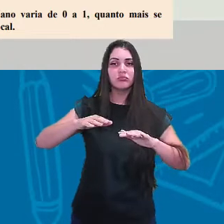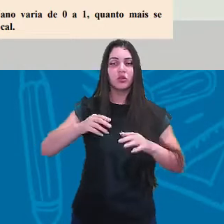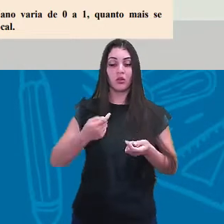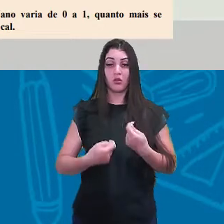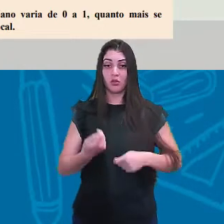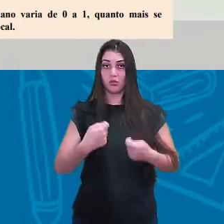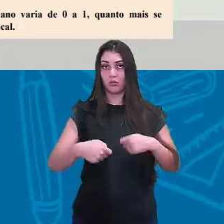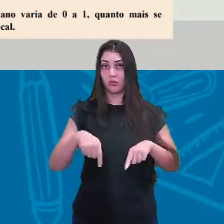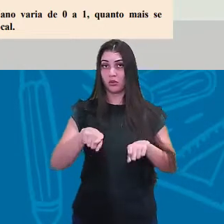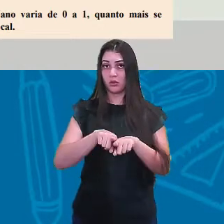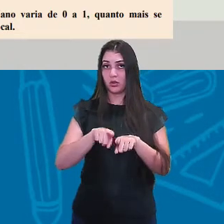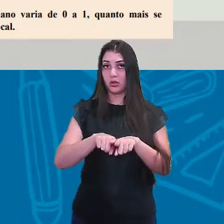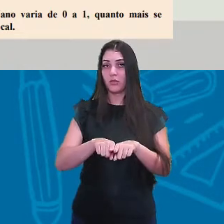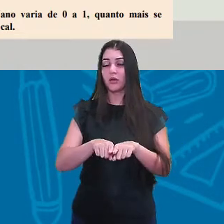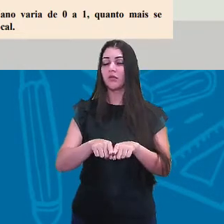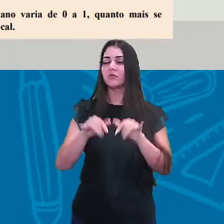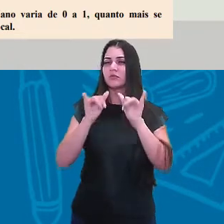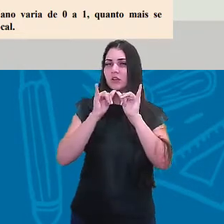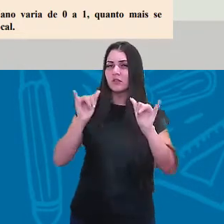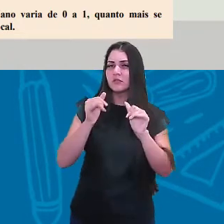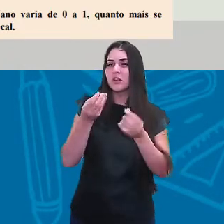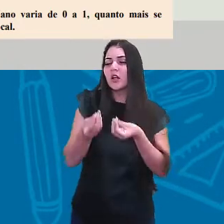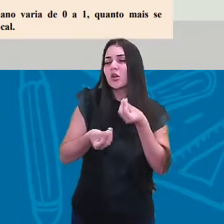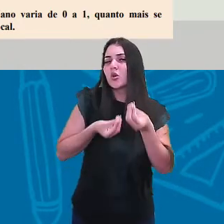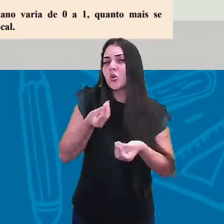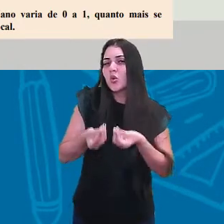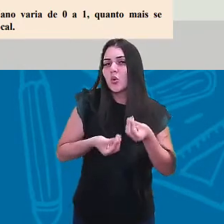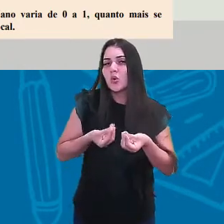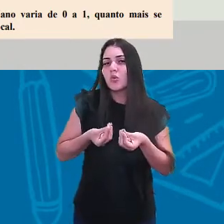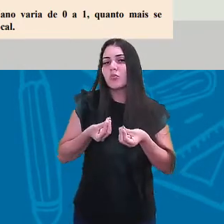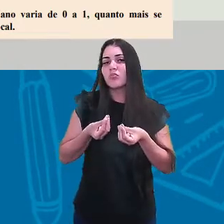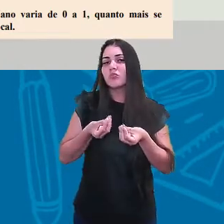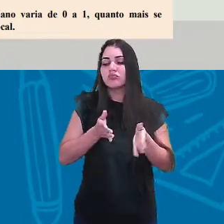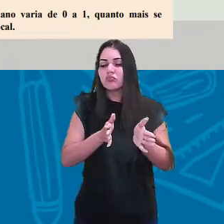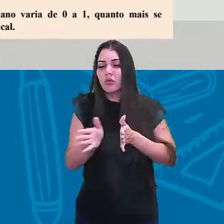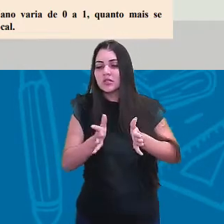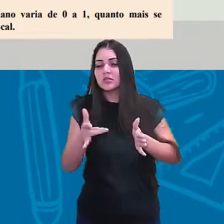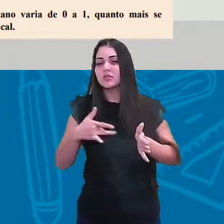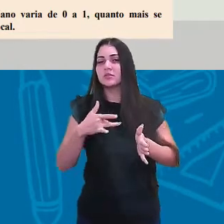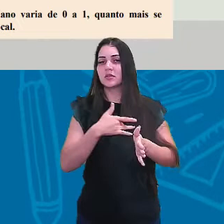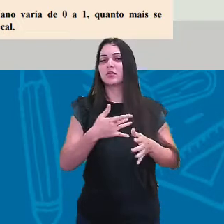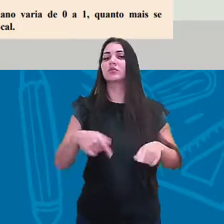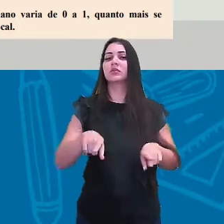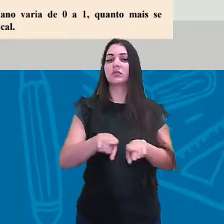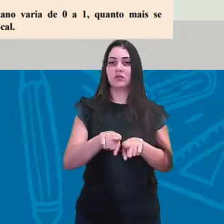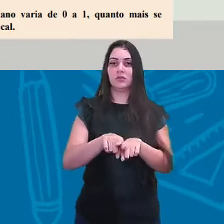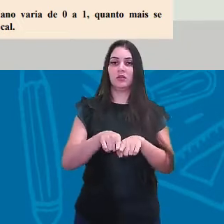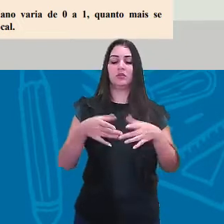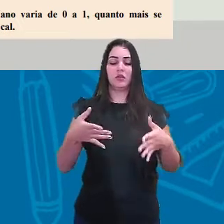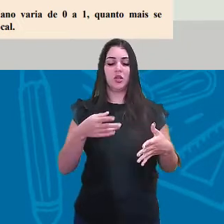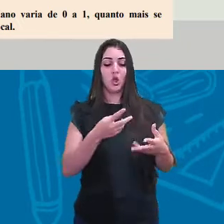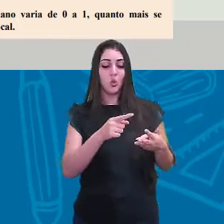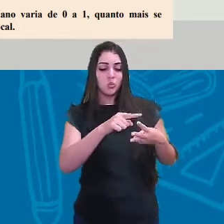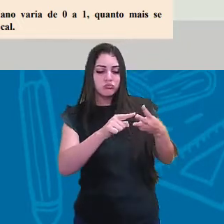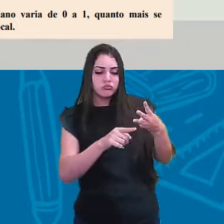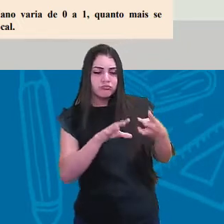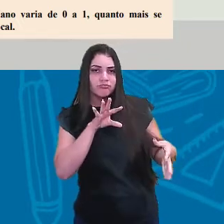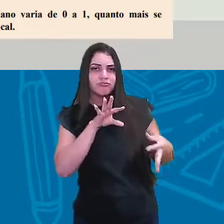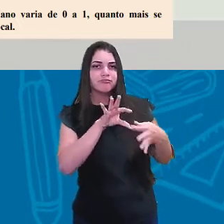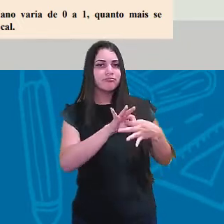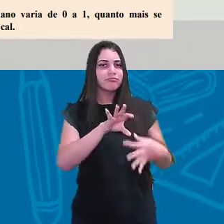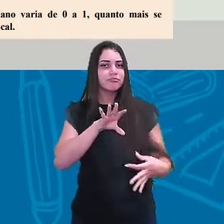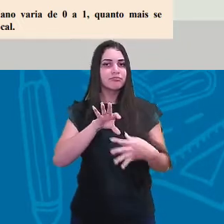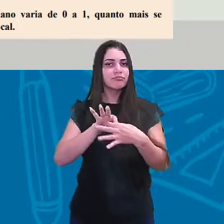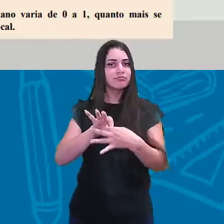vai também dizer o seu acesso à saúde também. Então, uma coisa está ligada com a outra. A gente